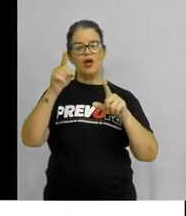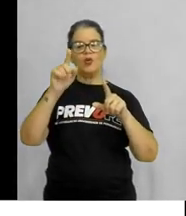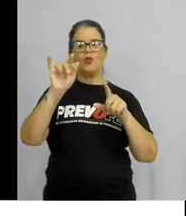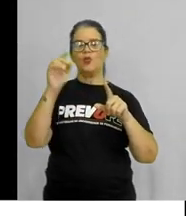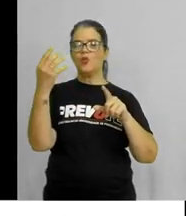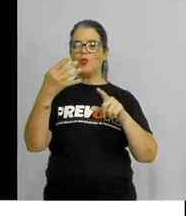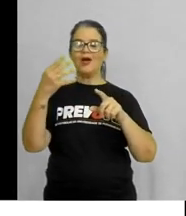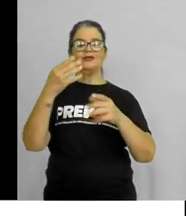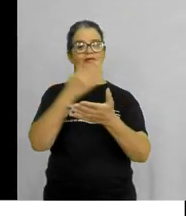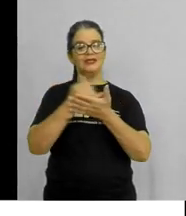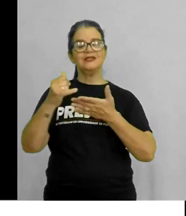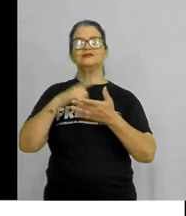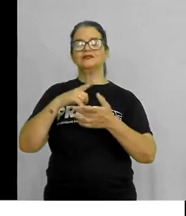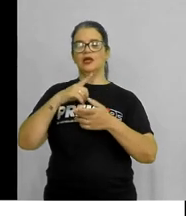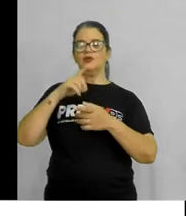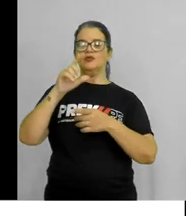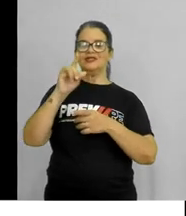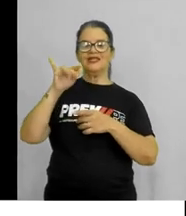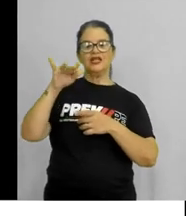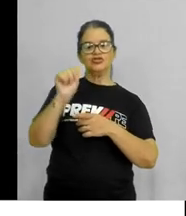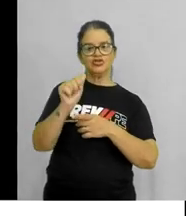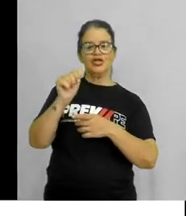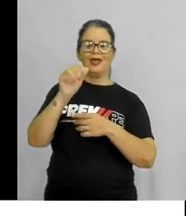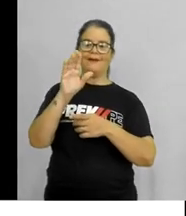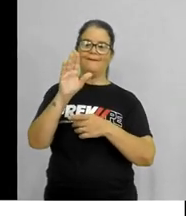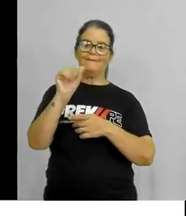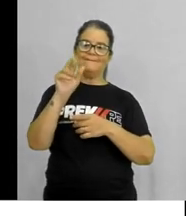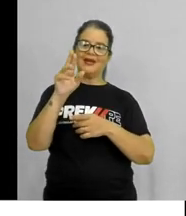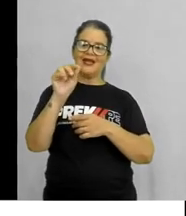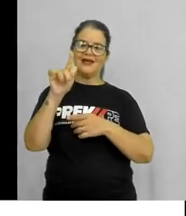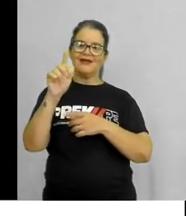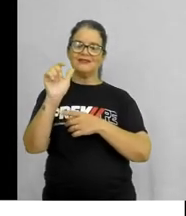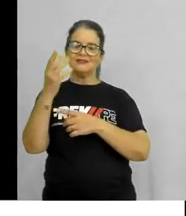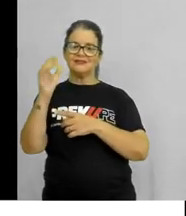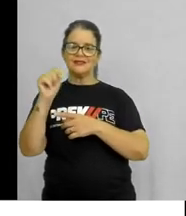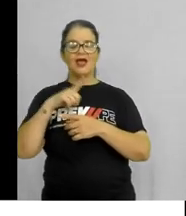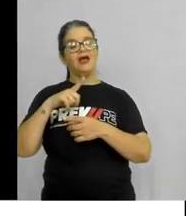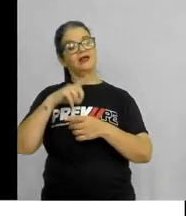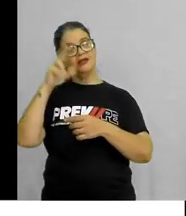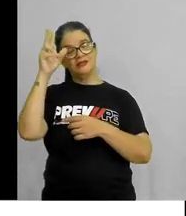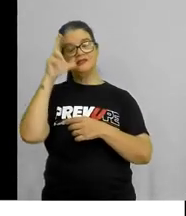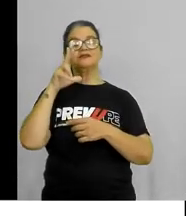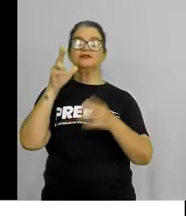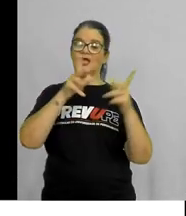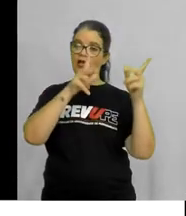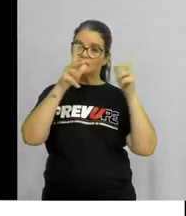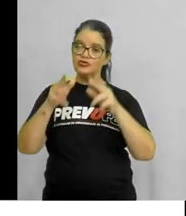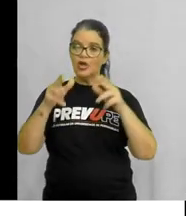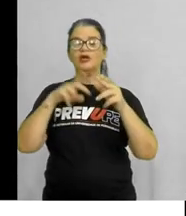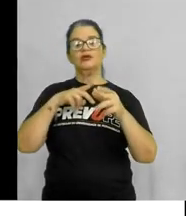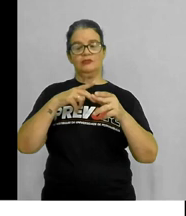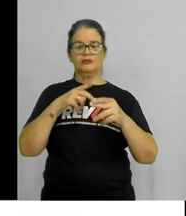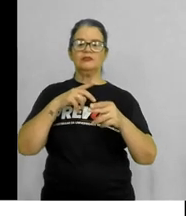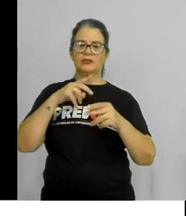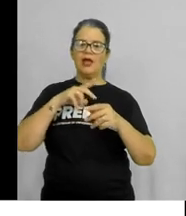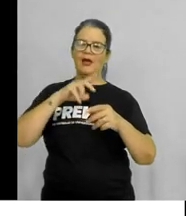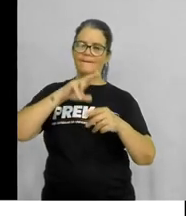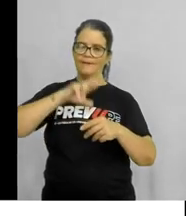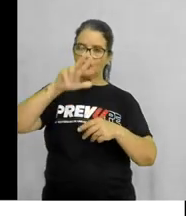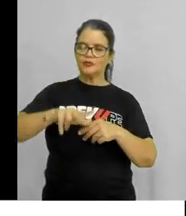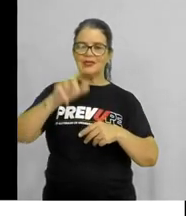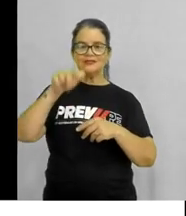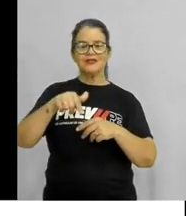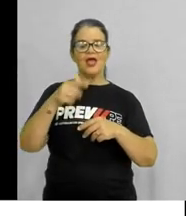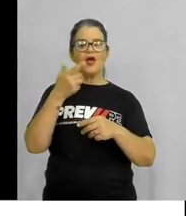iniciando a dinastia de Bragança esse episódio da história portuguesa é conhecido como restauração com